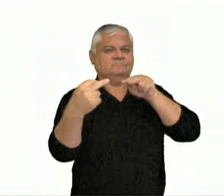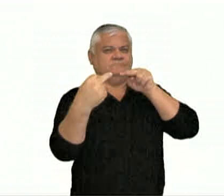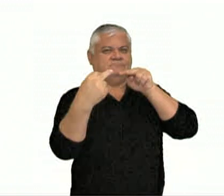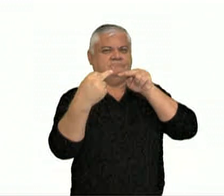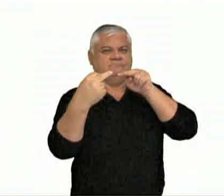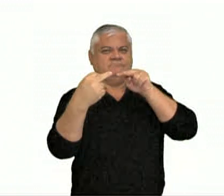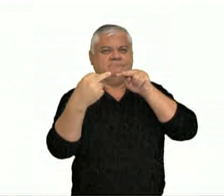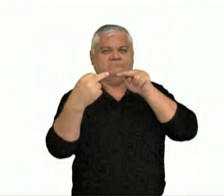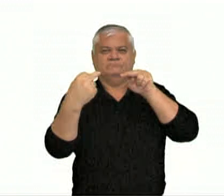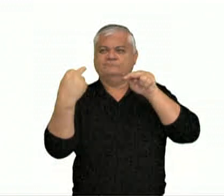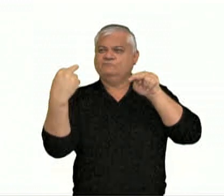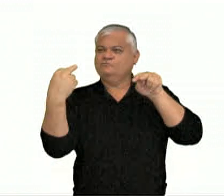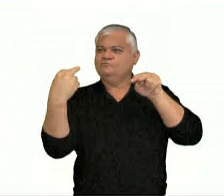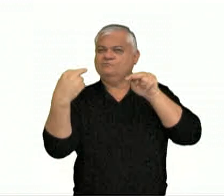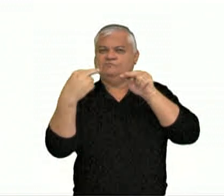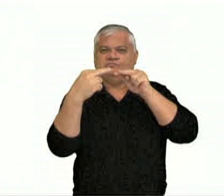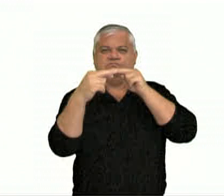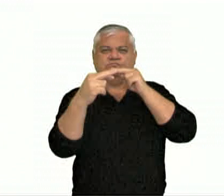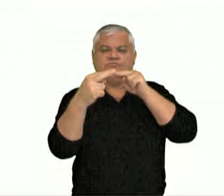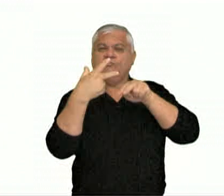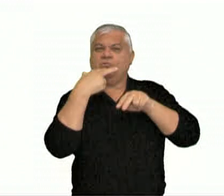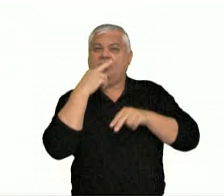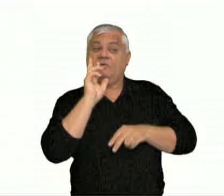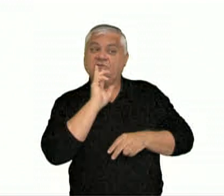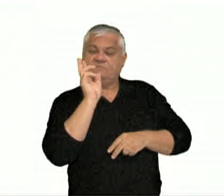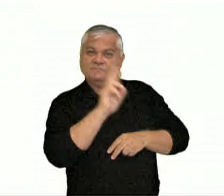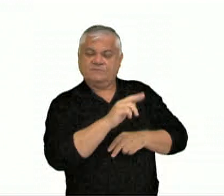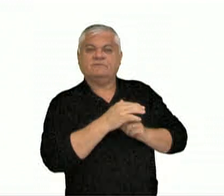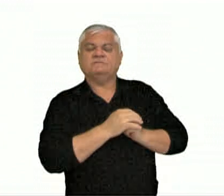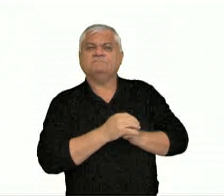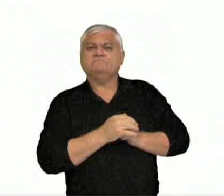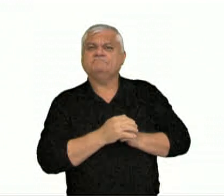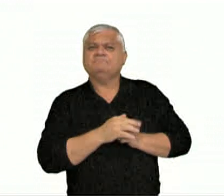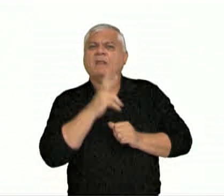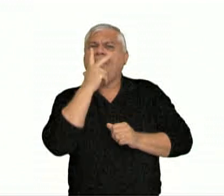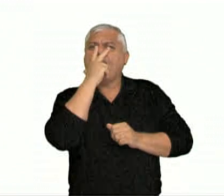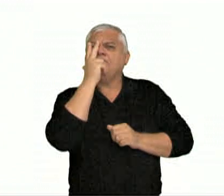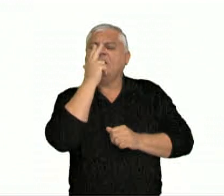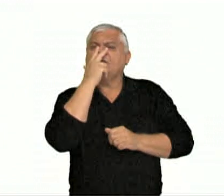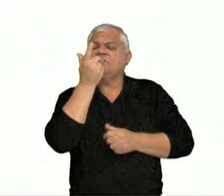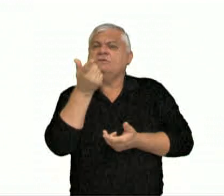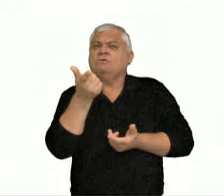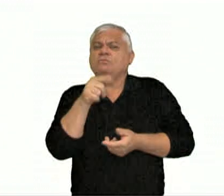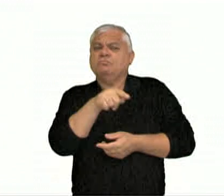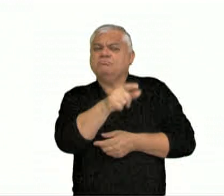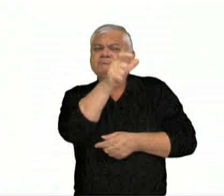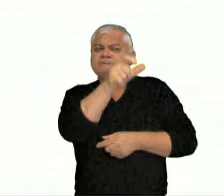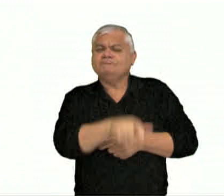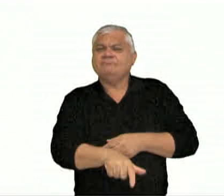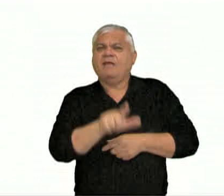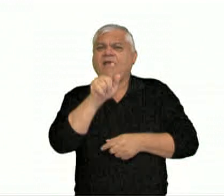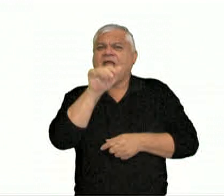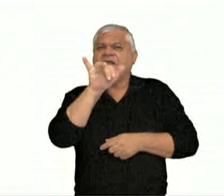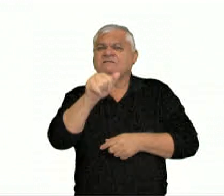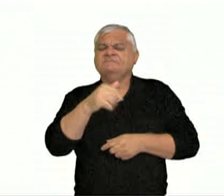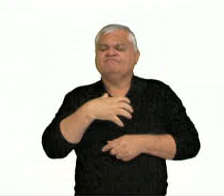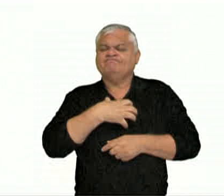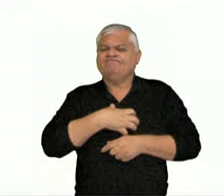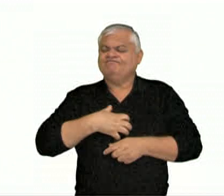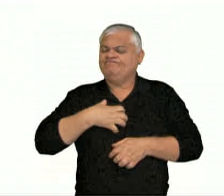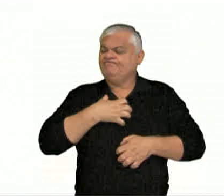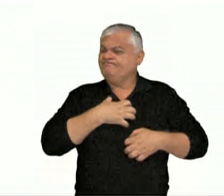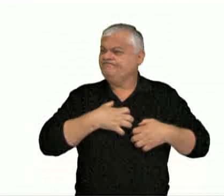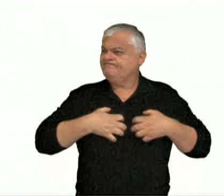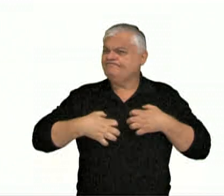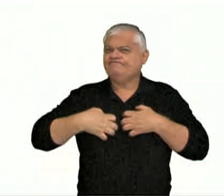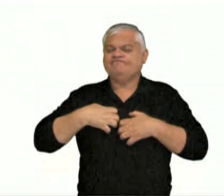enquanto o rapaz lhe dava a resposta. A sensação que o estudante recebia era de repulsa, ao mesmo